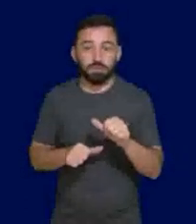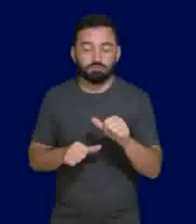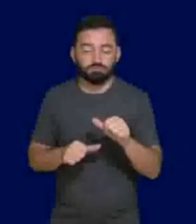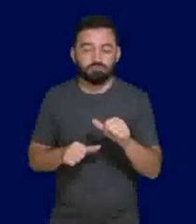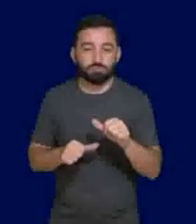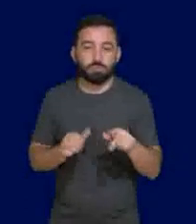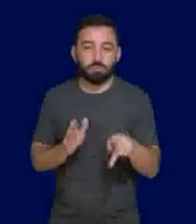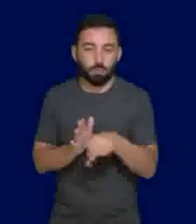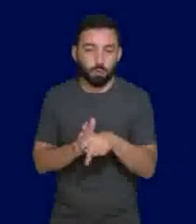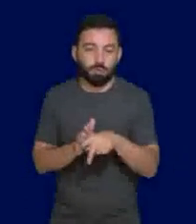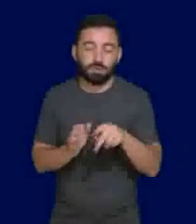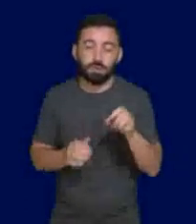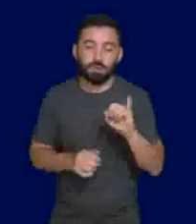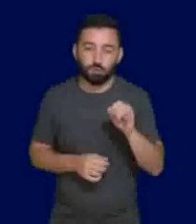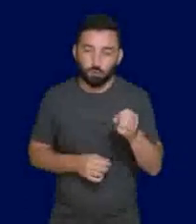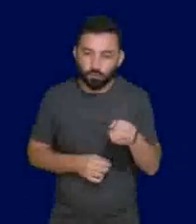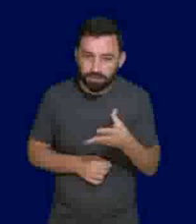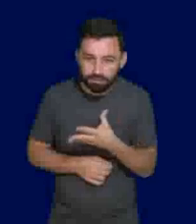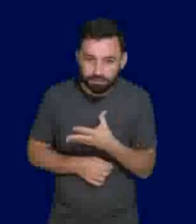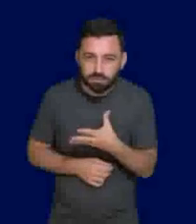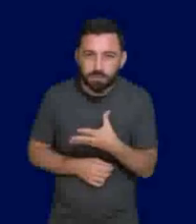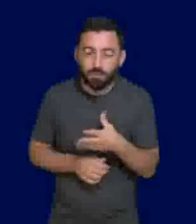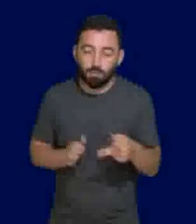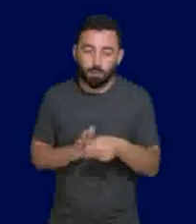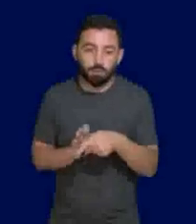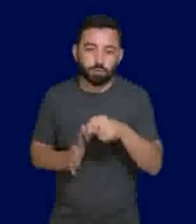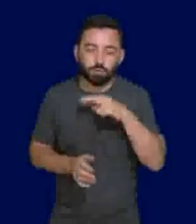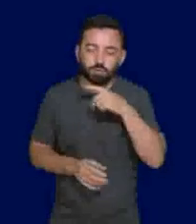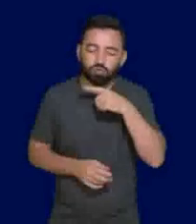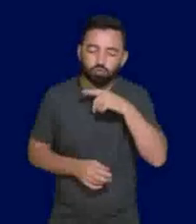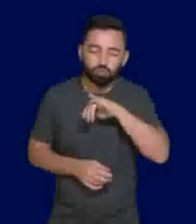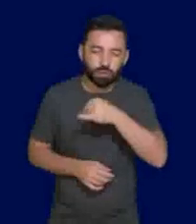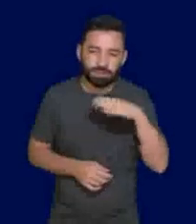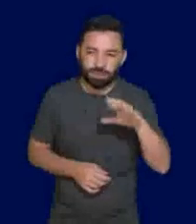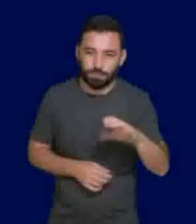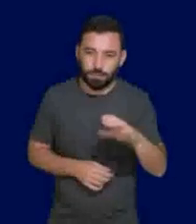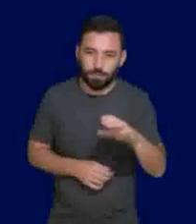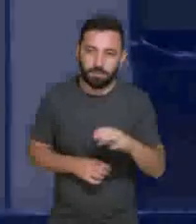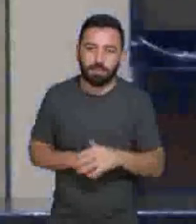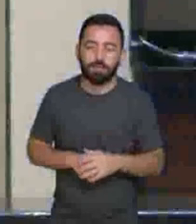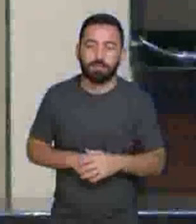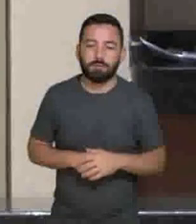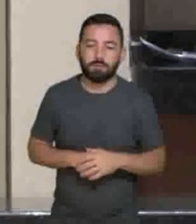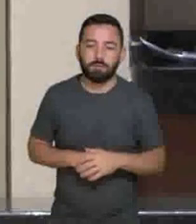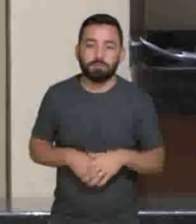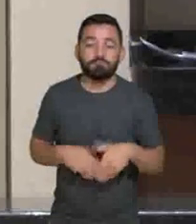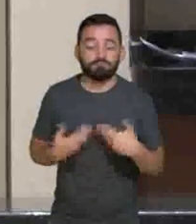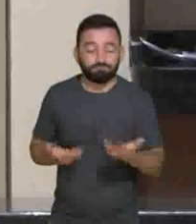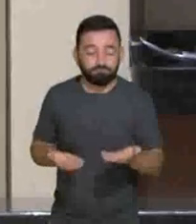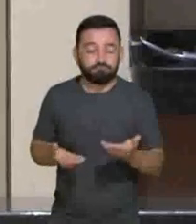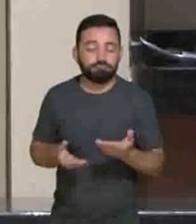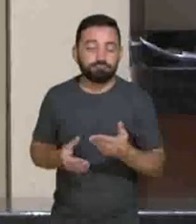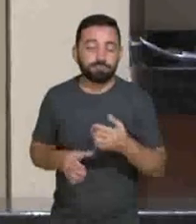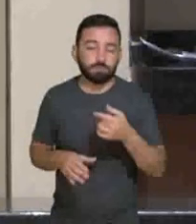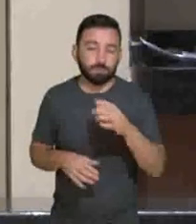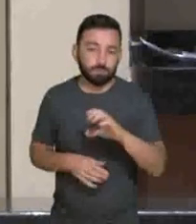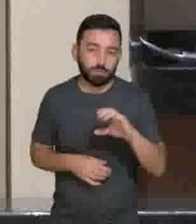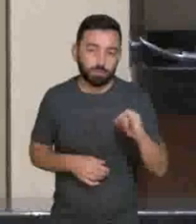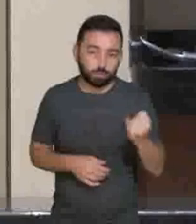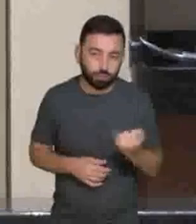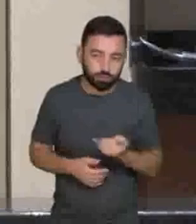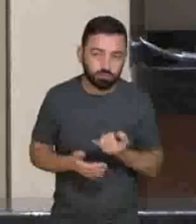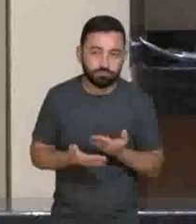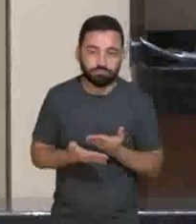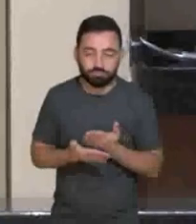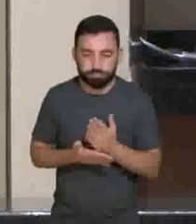e Inovação, CETEP, de Joaçaba. Parecer favorável da Comissão de Constituição e Justiça, relatoria, deputado